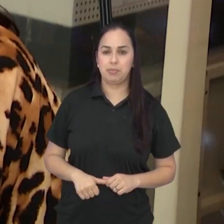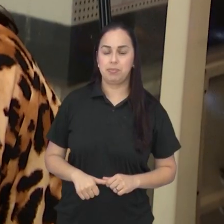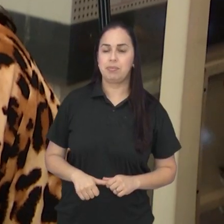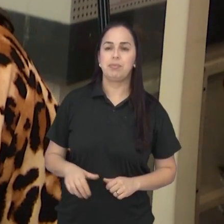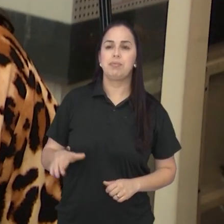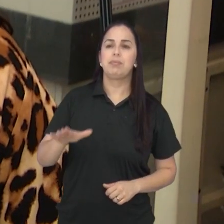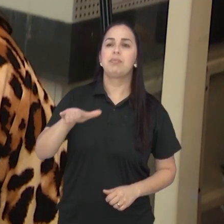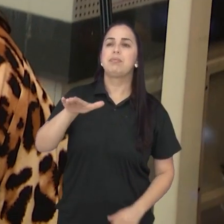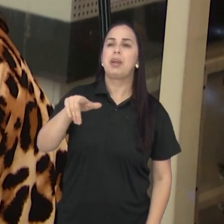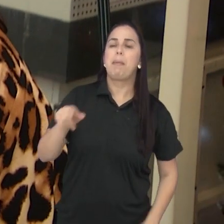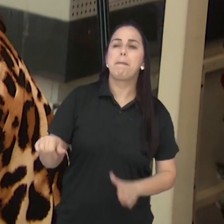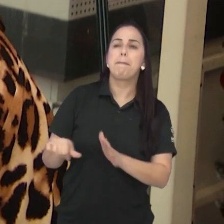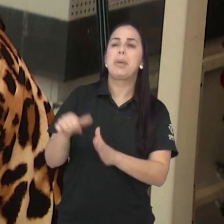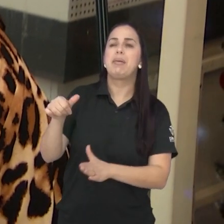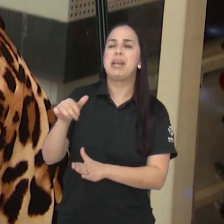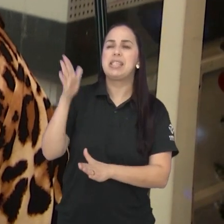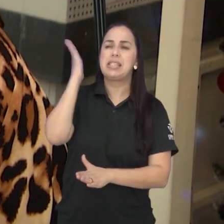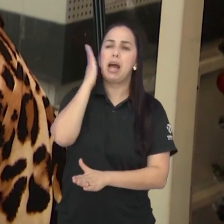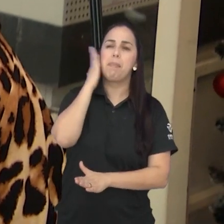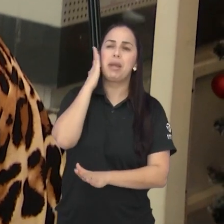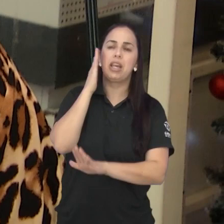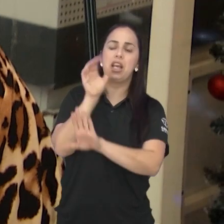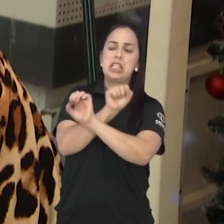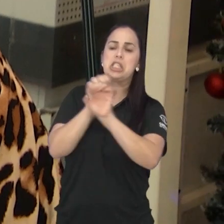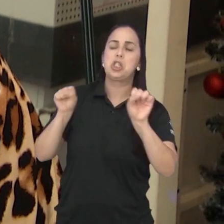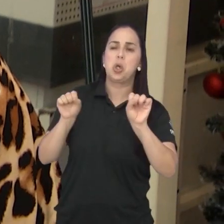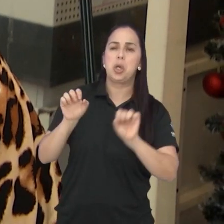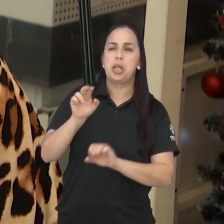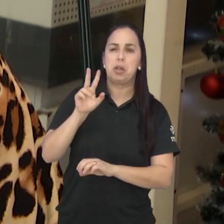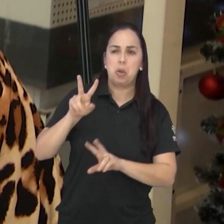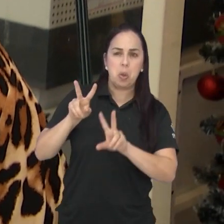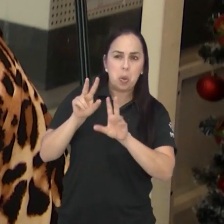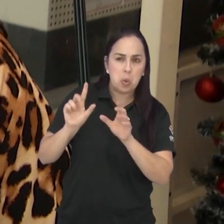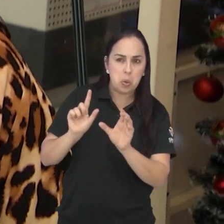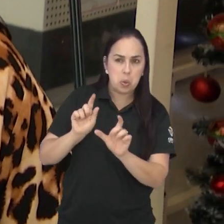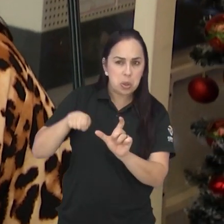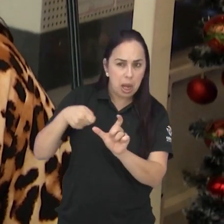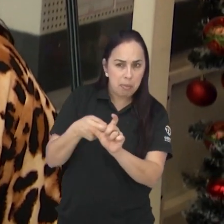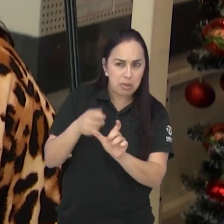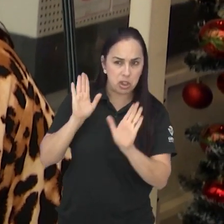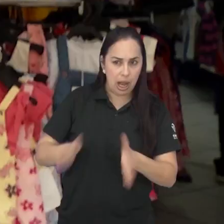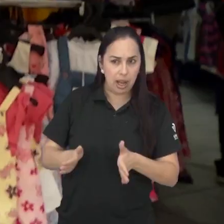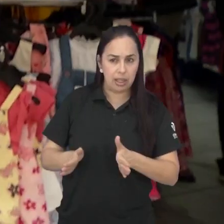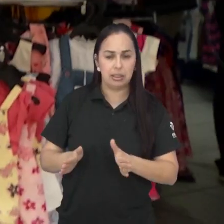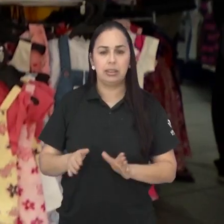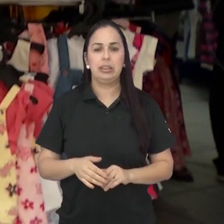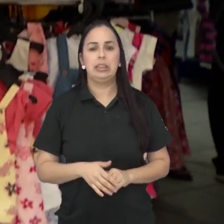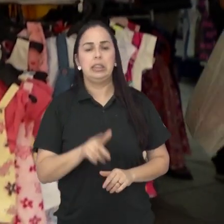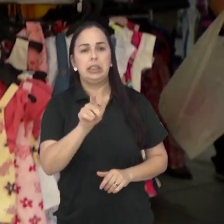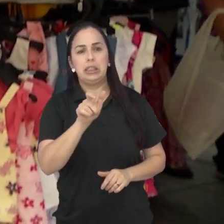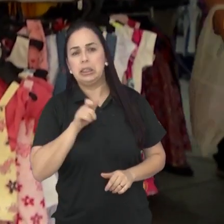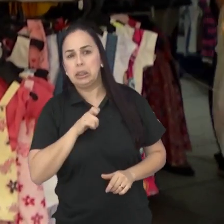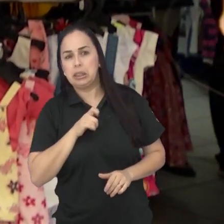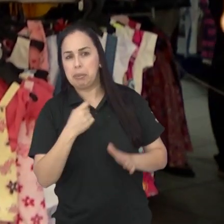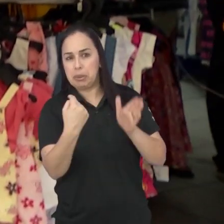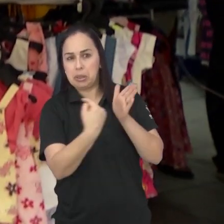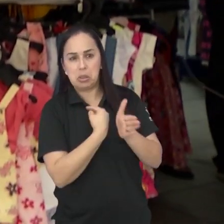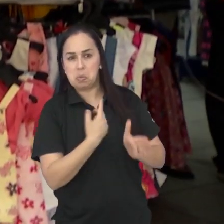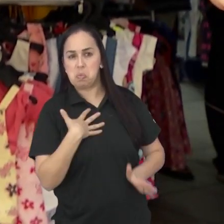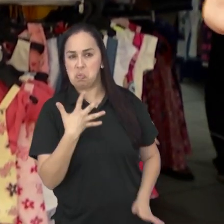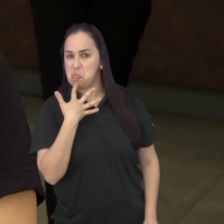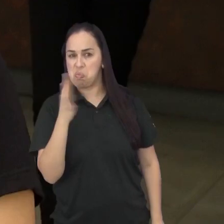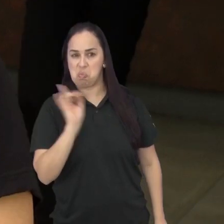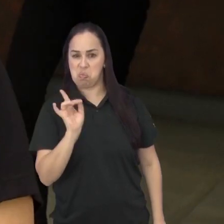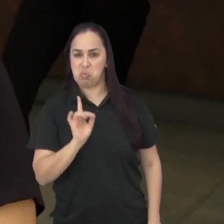Ana, primeiramente, você sabe o que é sororidade? Já ouviu esse termo? Não, nunca ouvi. Você falou assim que você perguntou para mim, eu nunca